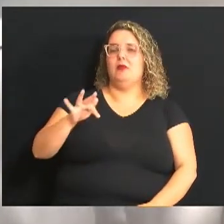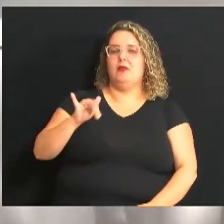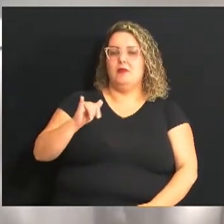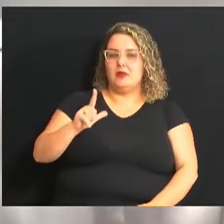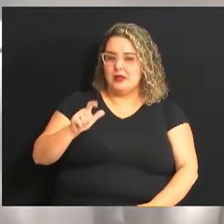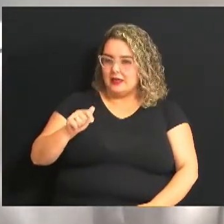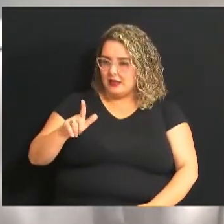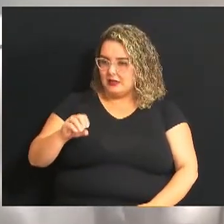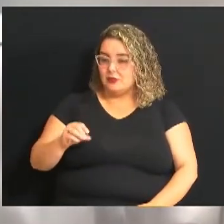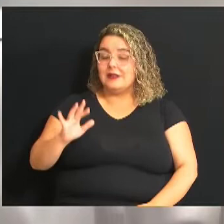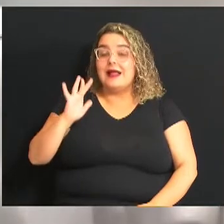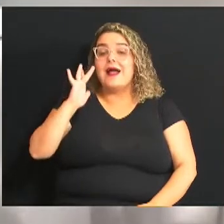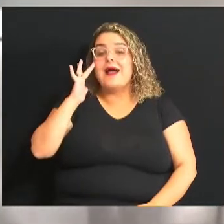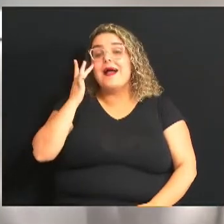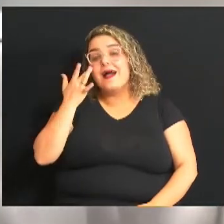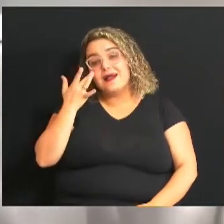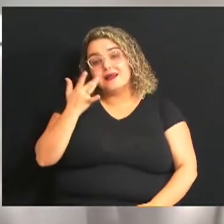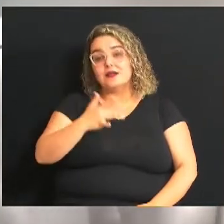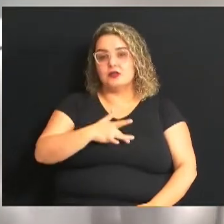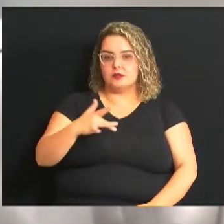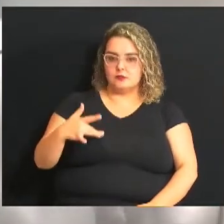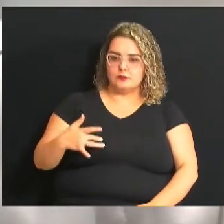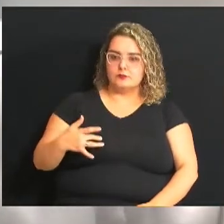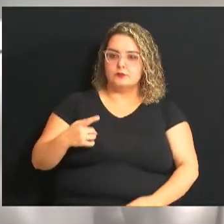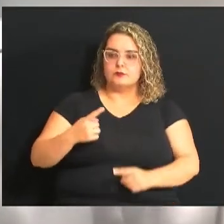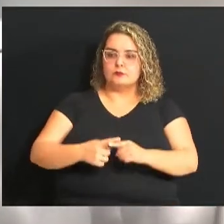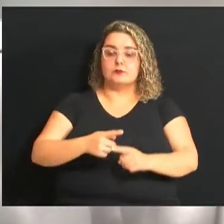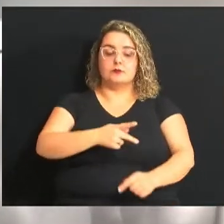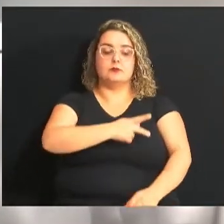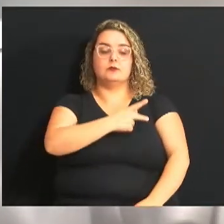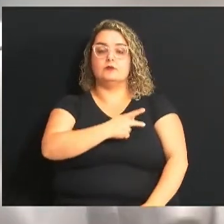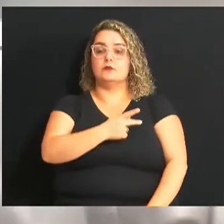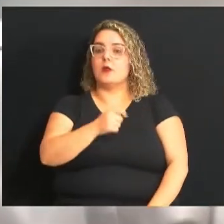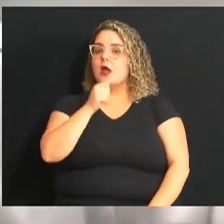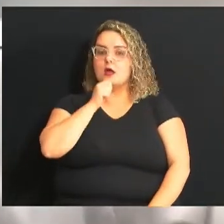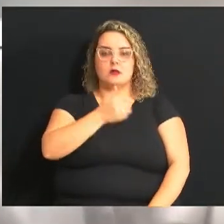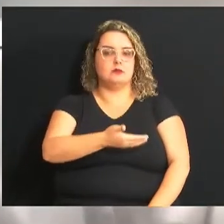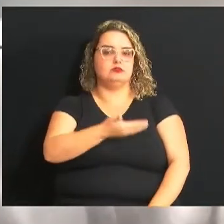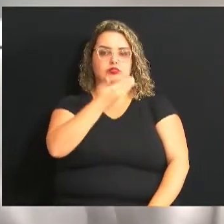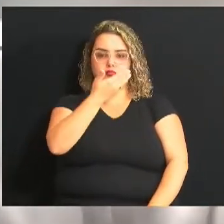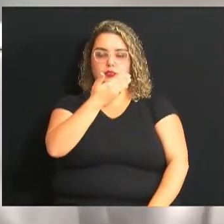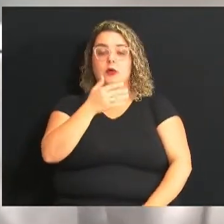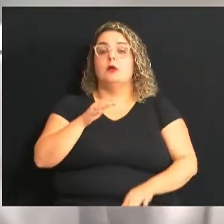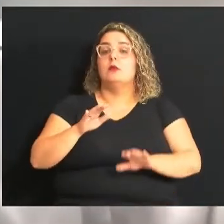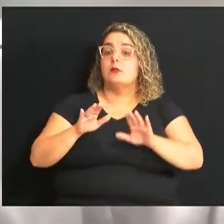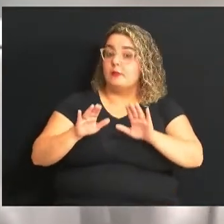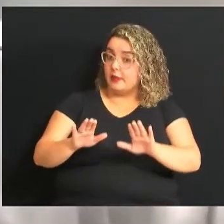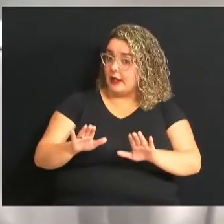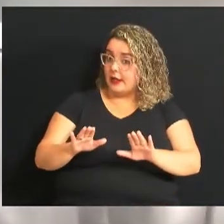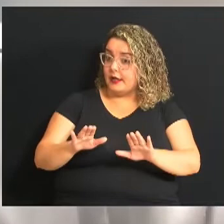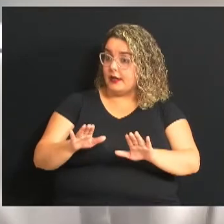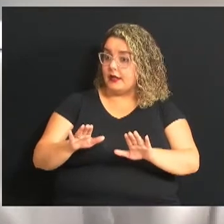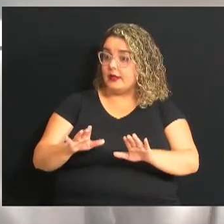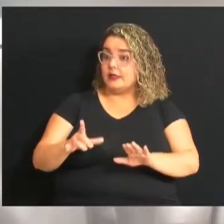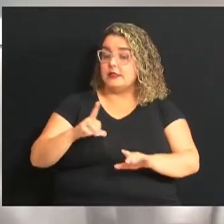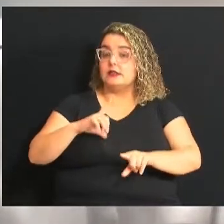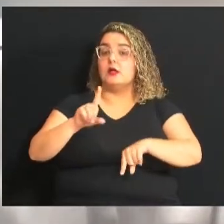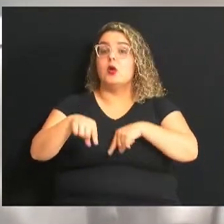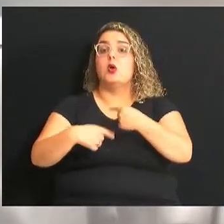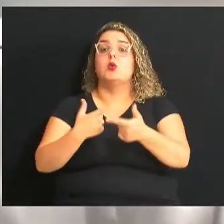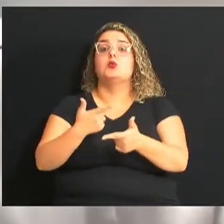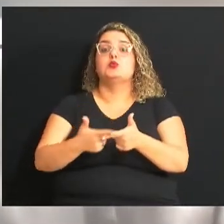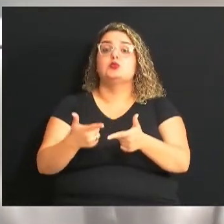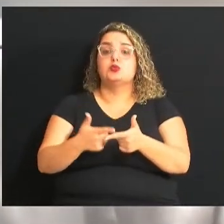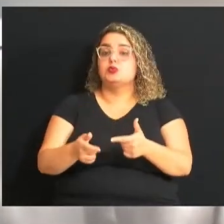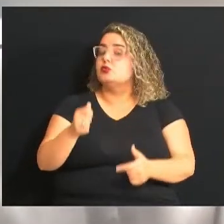está saudável, porque a sua pressão arterial ainda não aumentou, mas ela vai ter outros problemas que ela ainda não